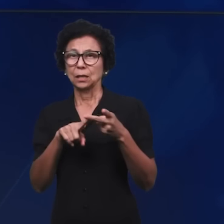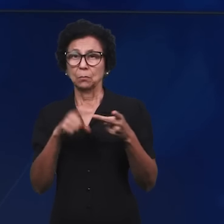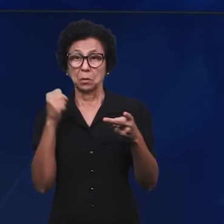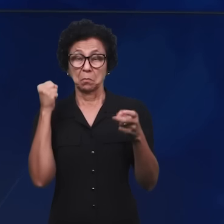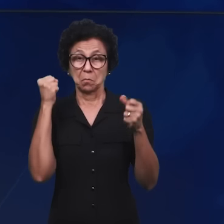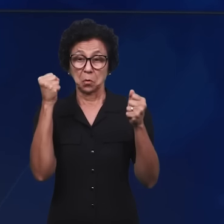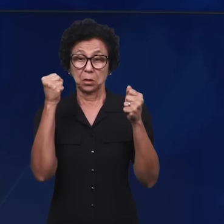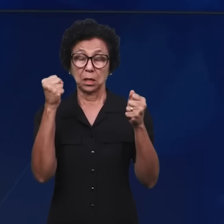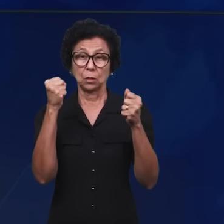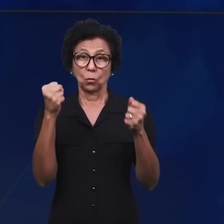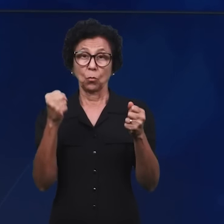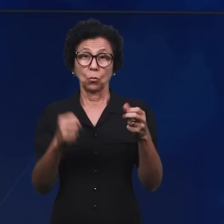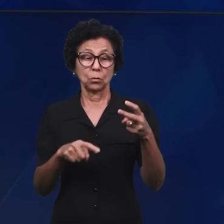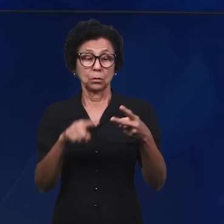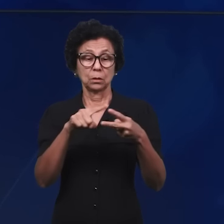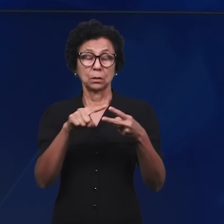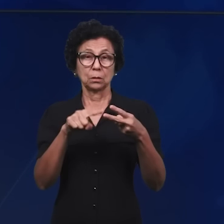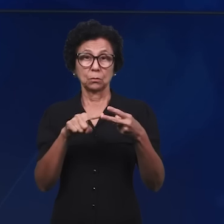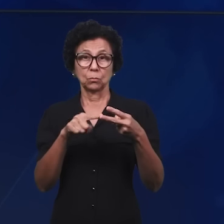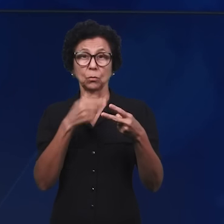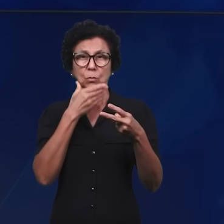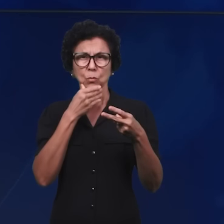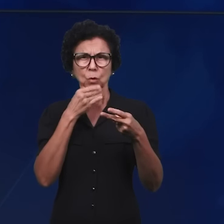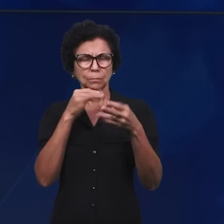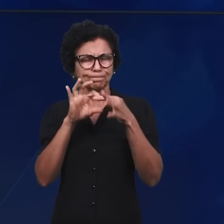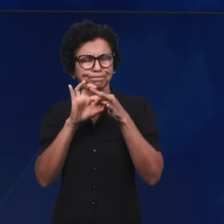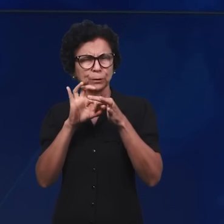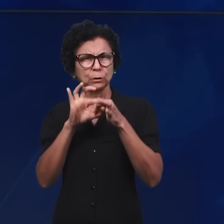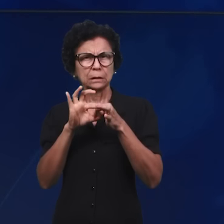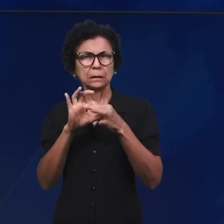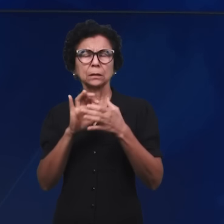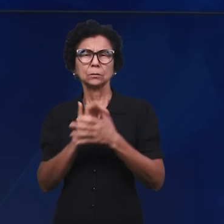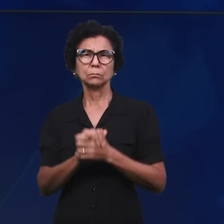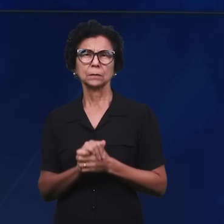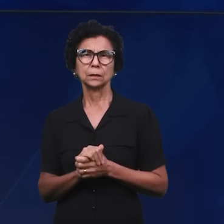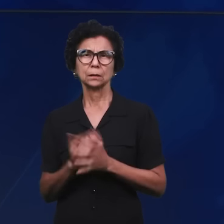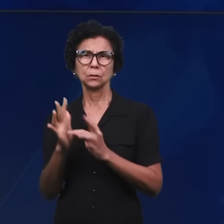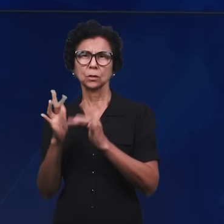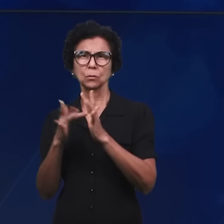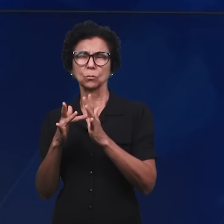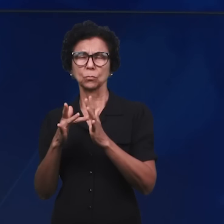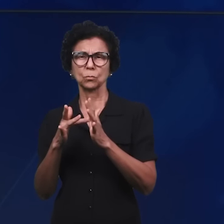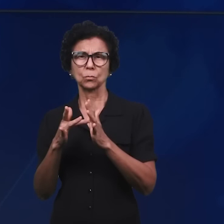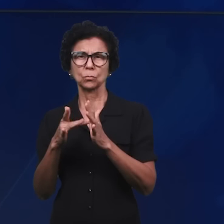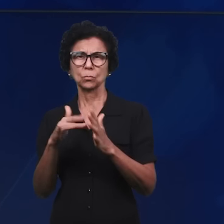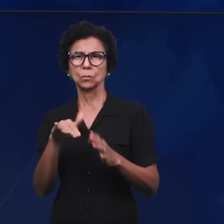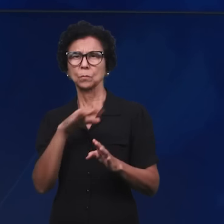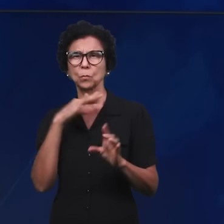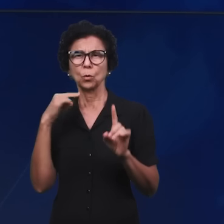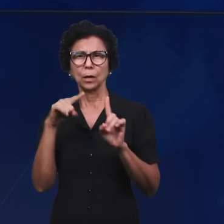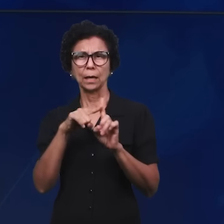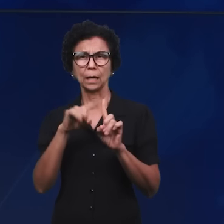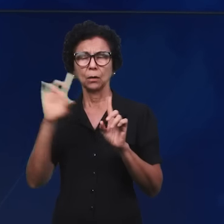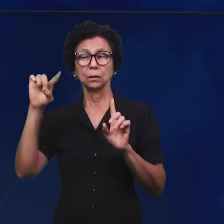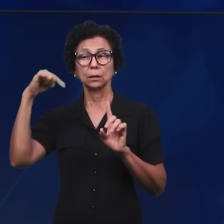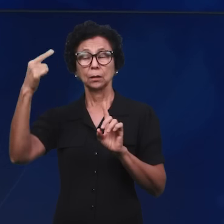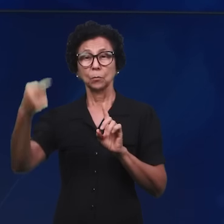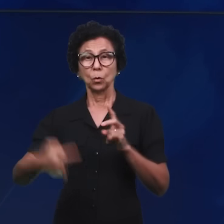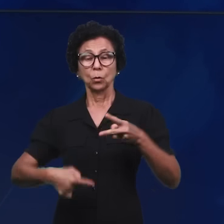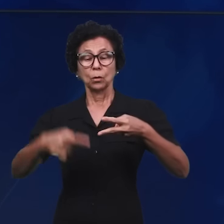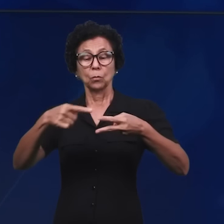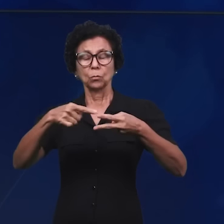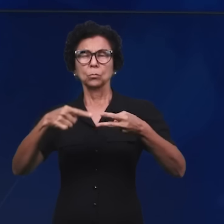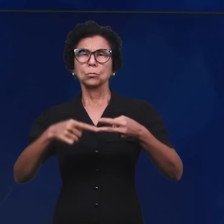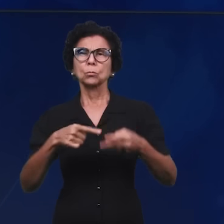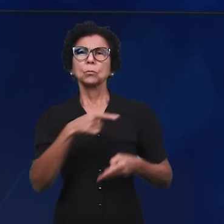se uniram depois da morte de Jesus e da sua crucificação. Eles foram lá diante da autoridade